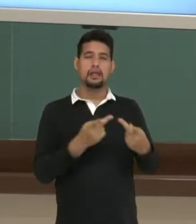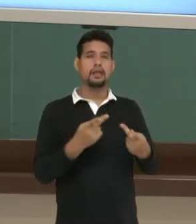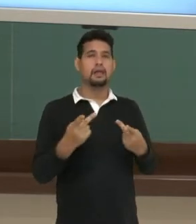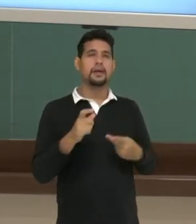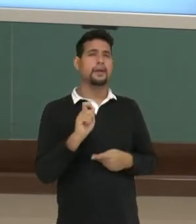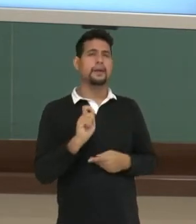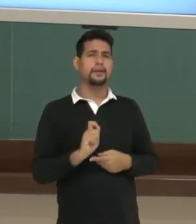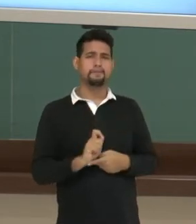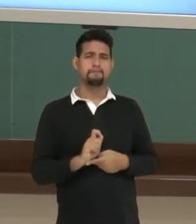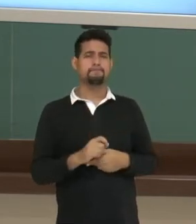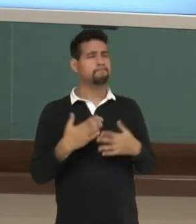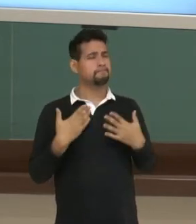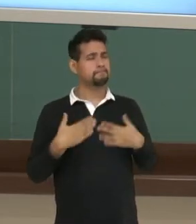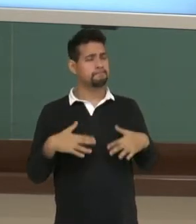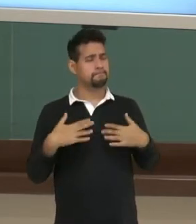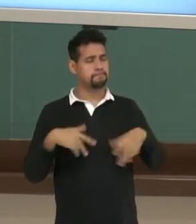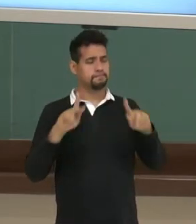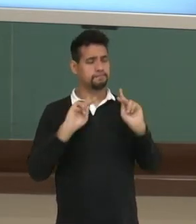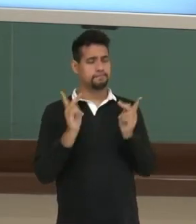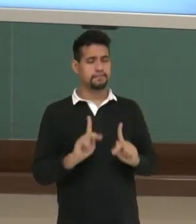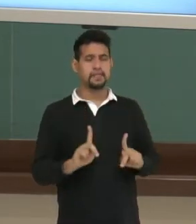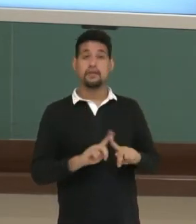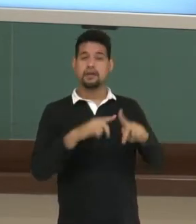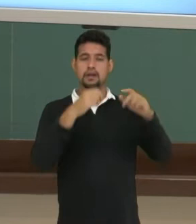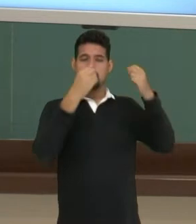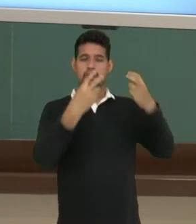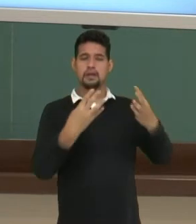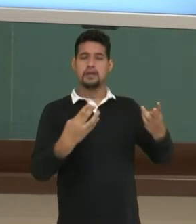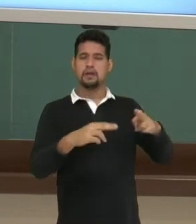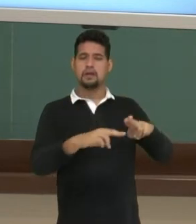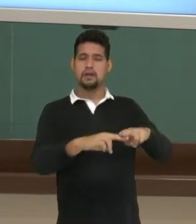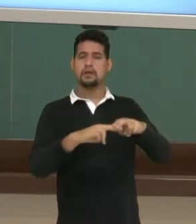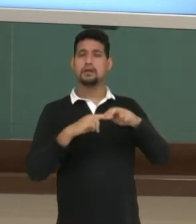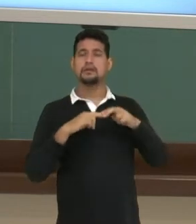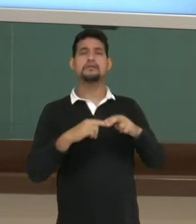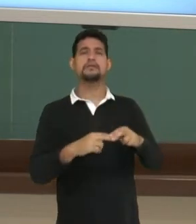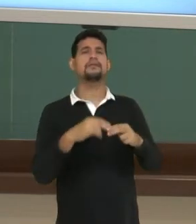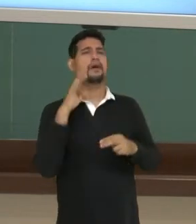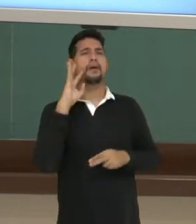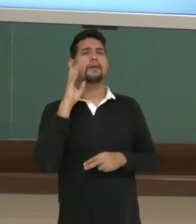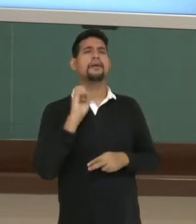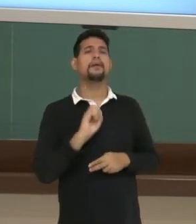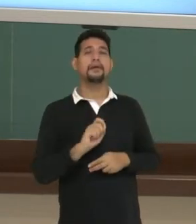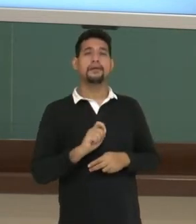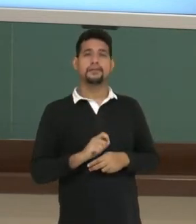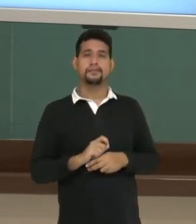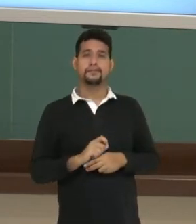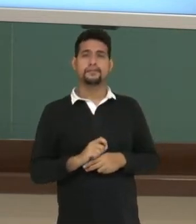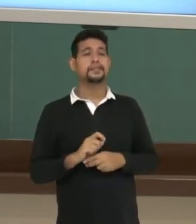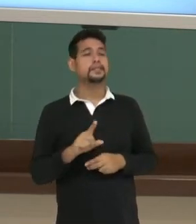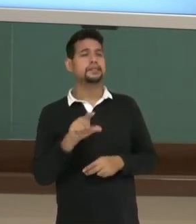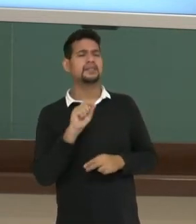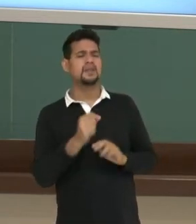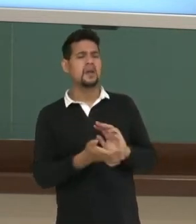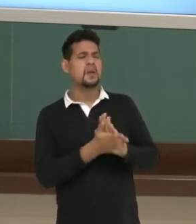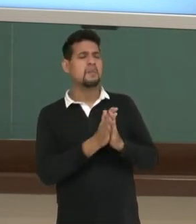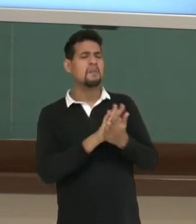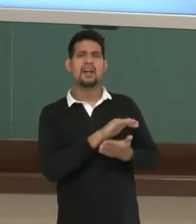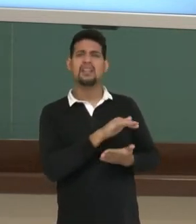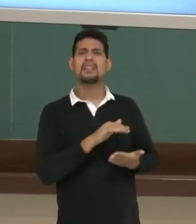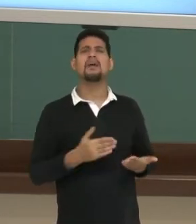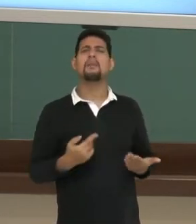Atahualpa pacificamente. Explique por que ainda assim Pizarro decidiu matar